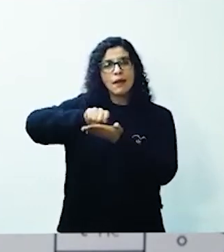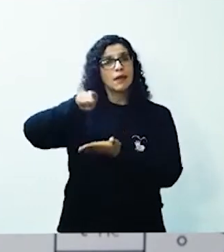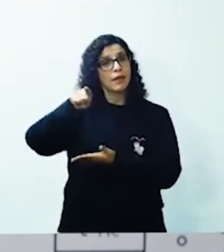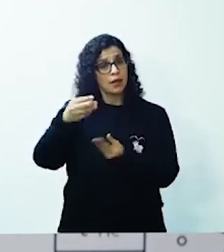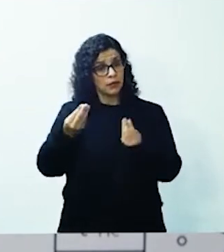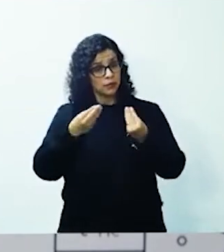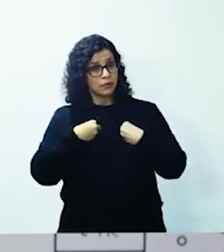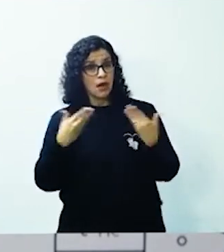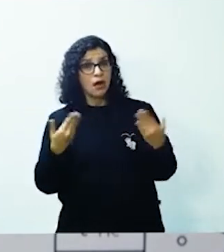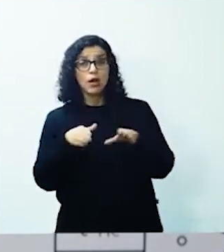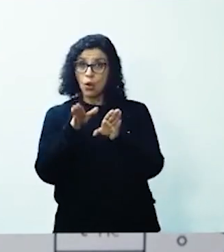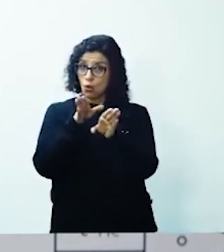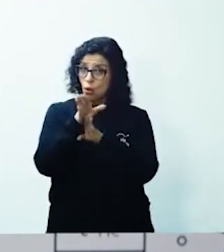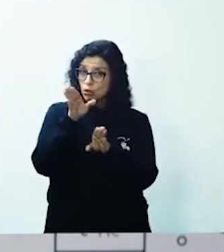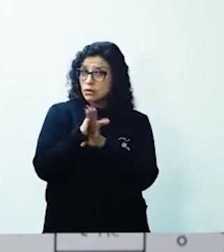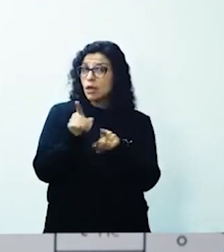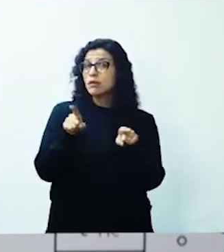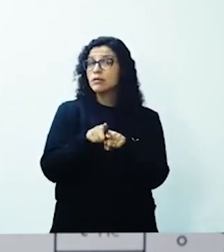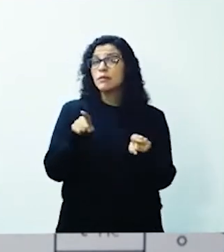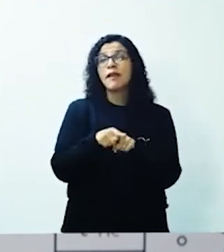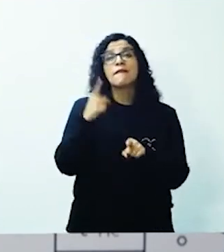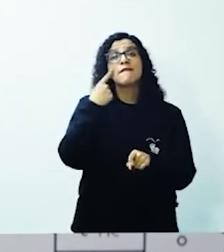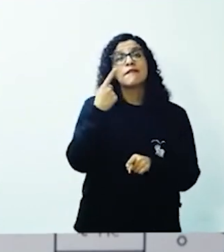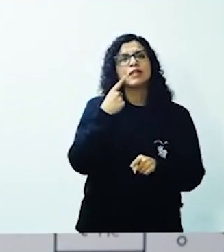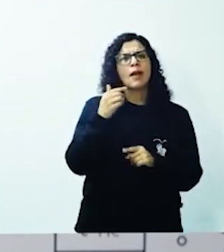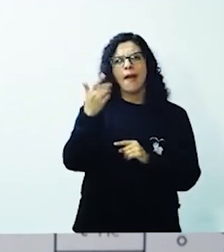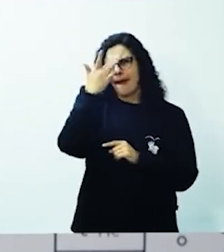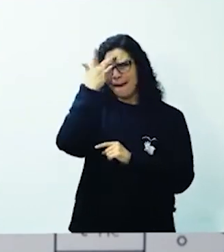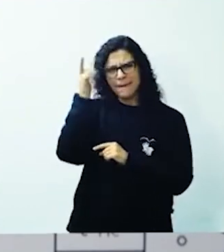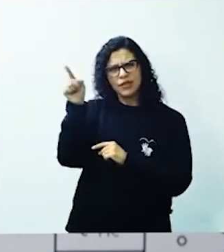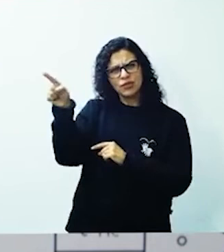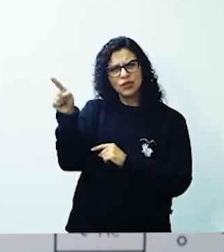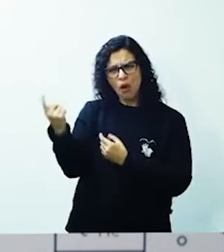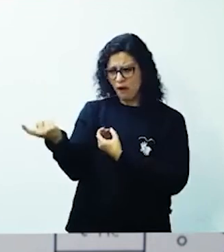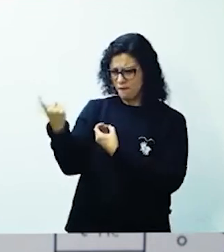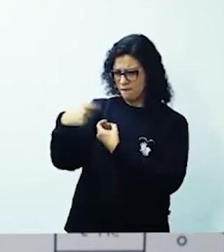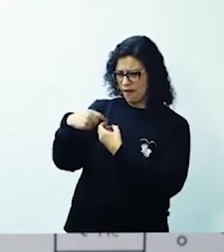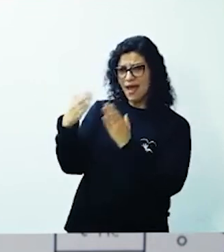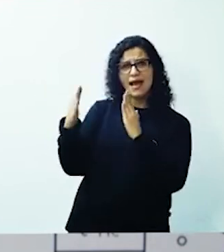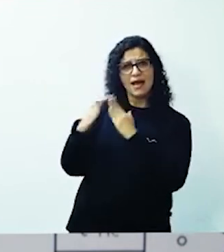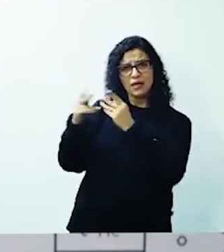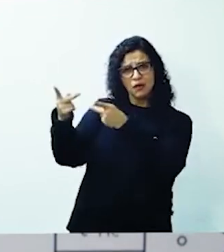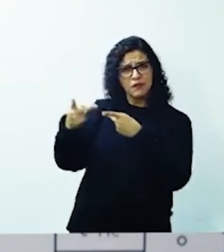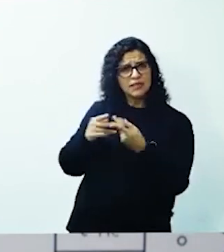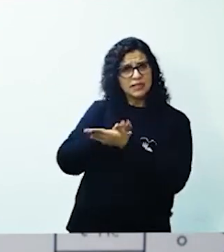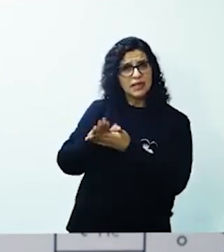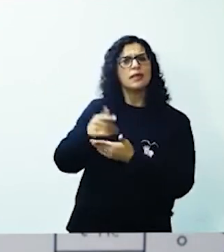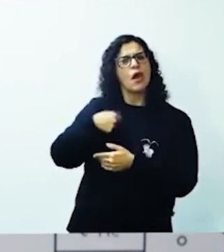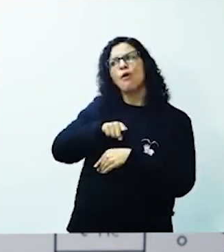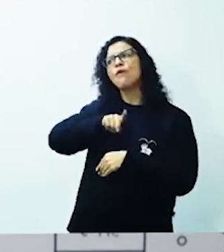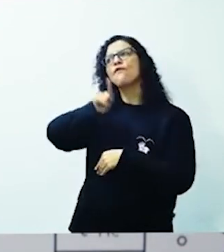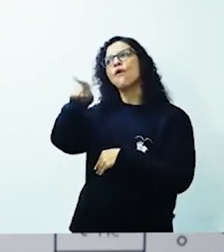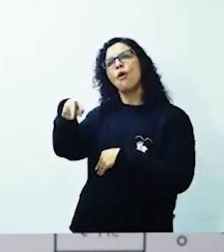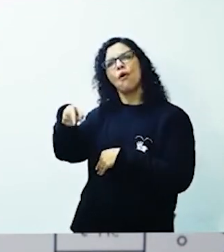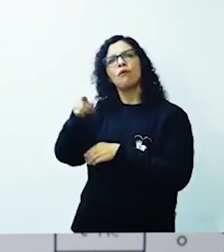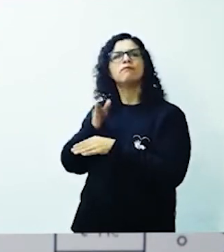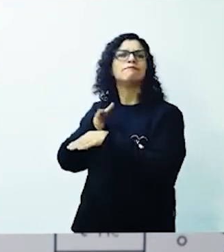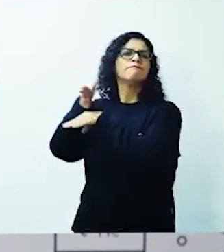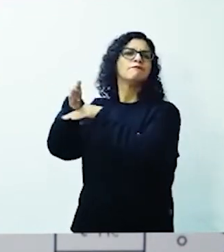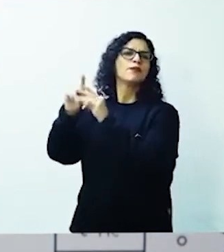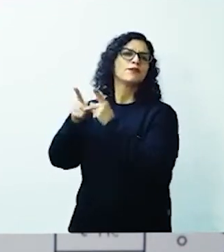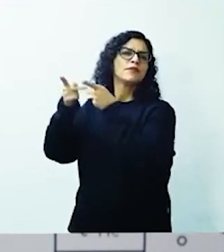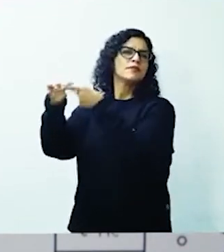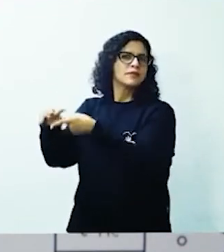dá também um conselho. Visite alguém que faz tempo que não vem lhe visitar. Olha